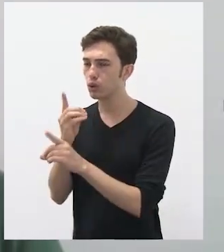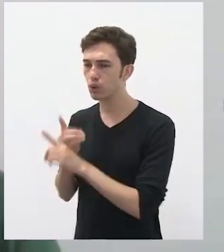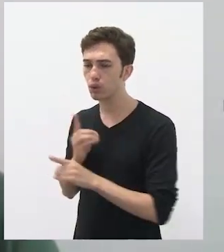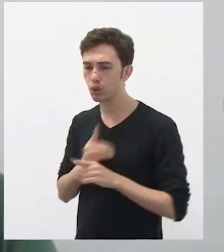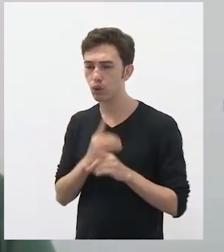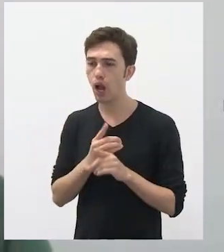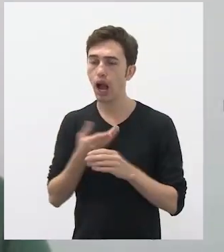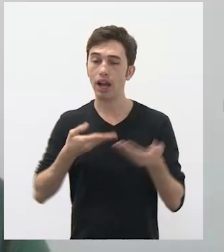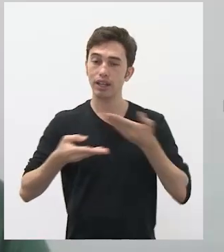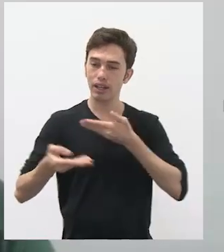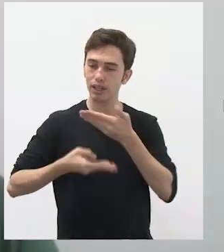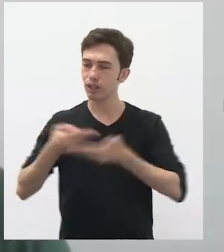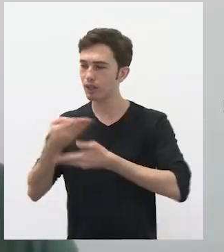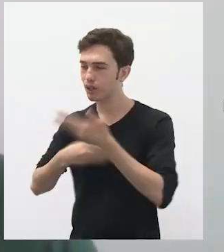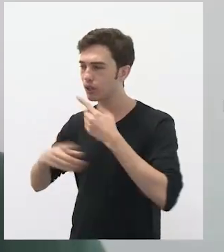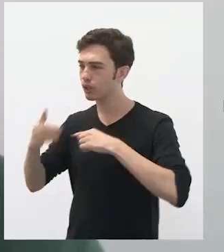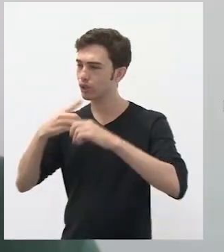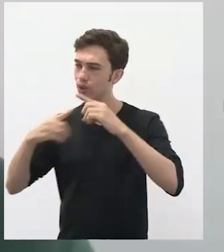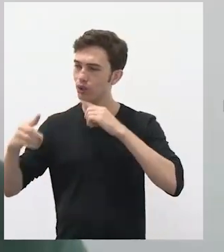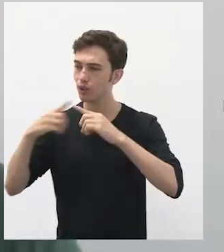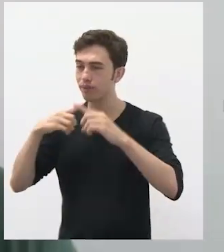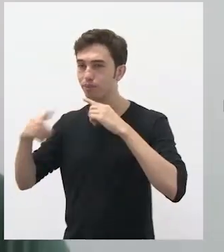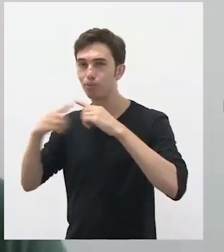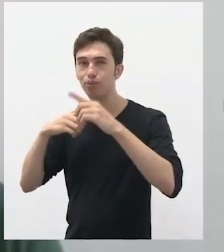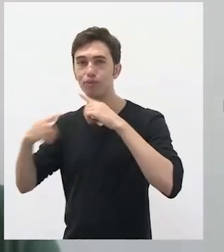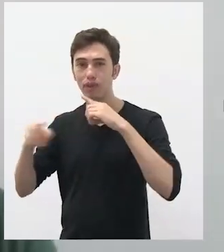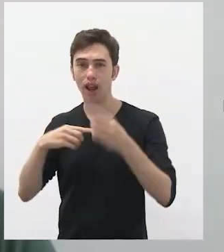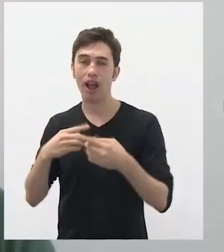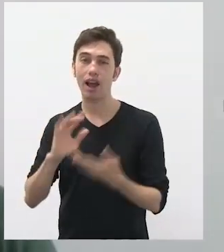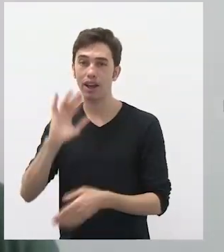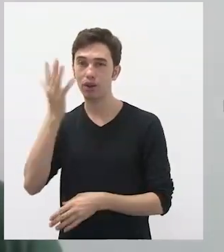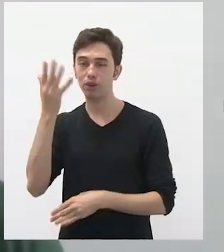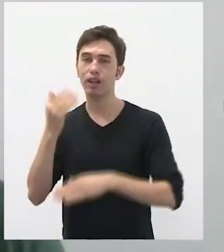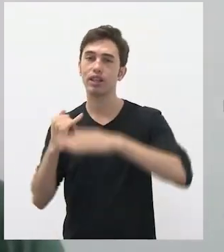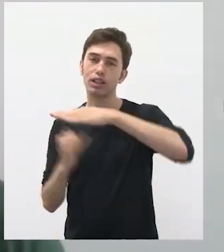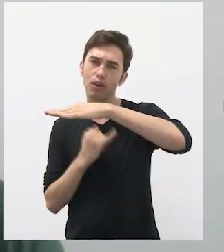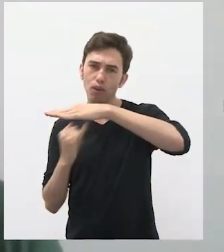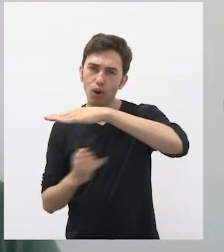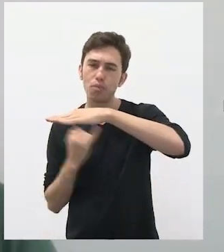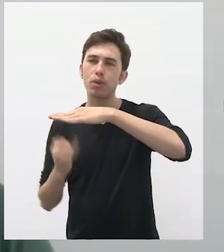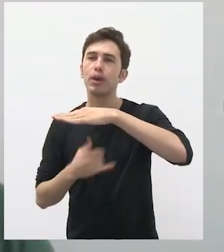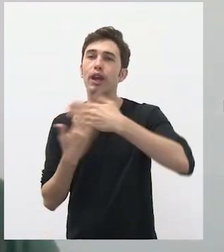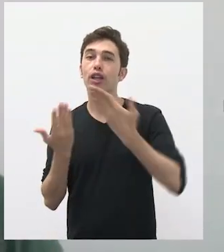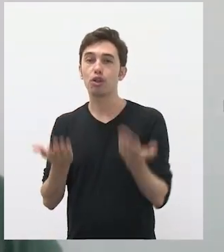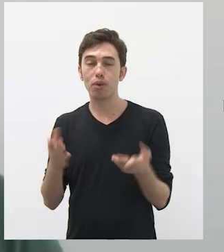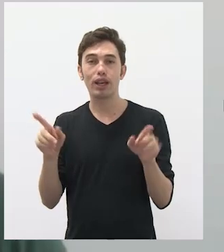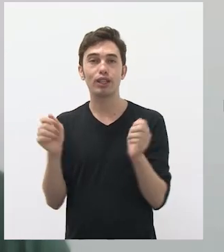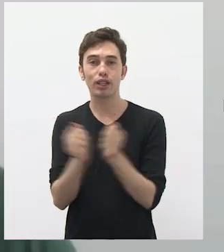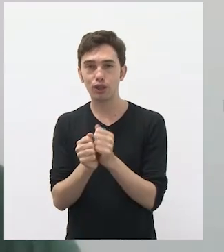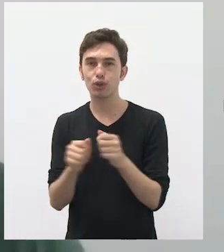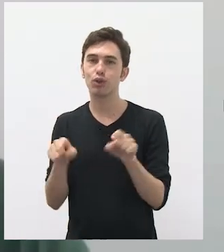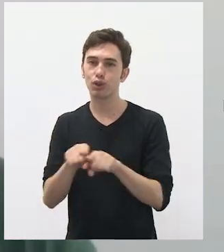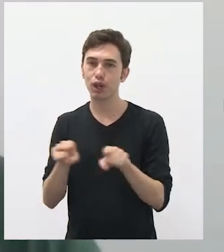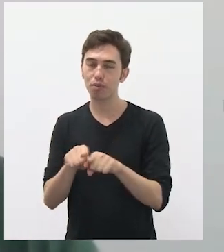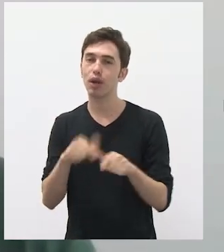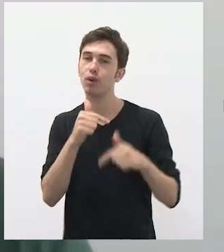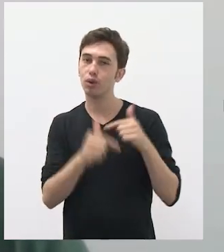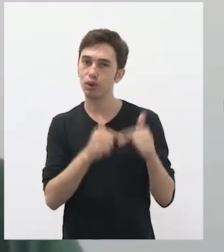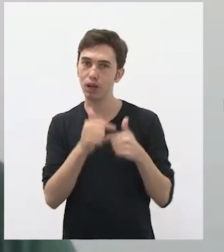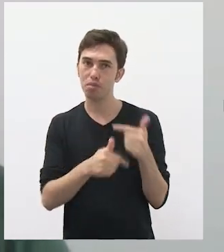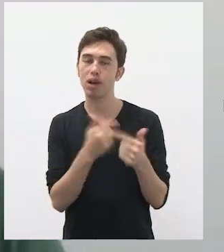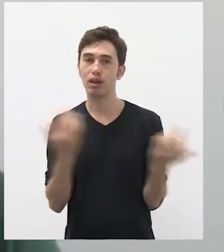esse diálogo, ele acontece informalmente, mas também formalmente, junto aí um trabalho